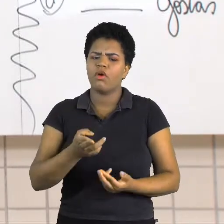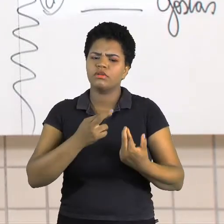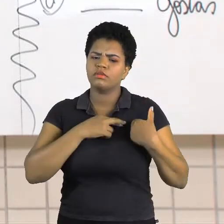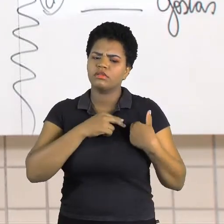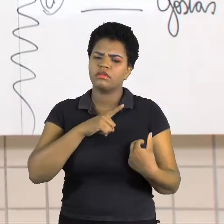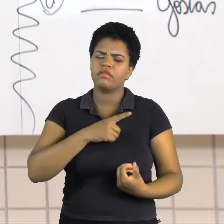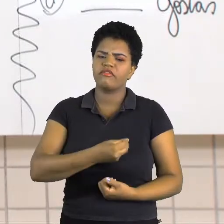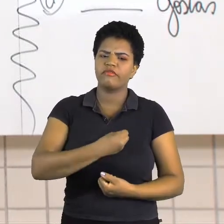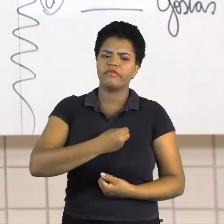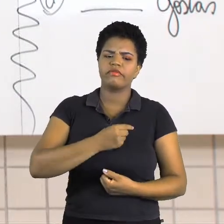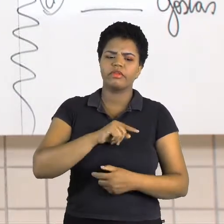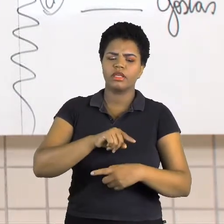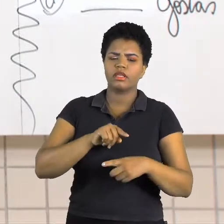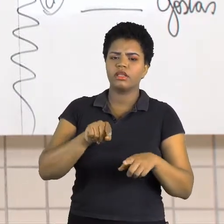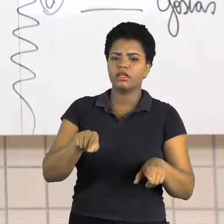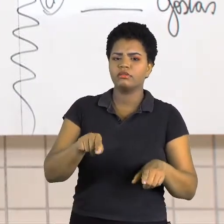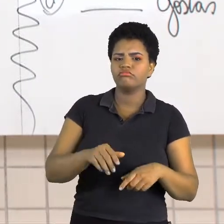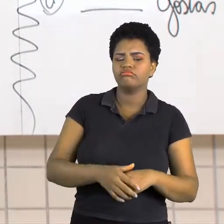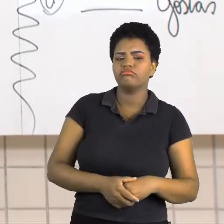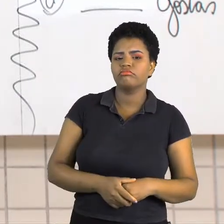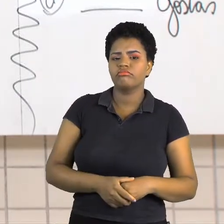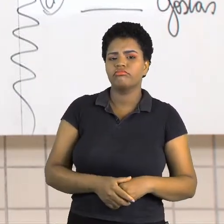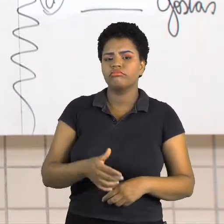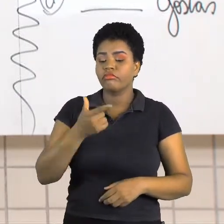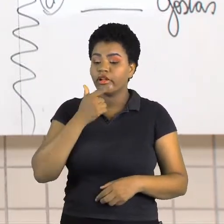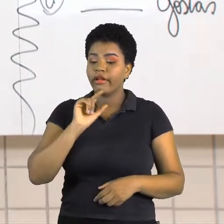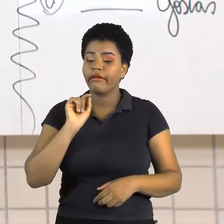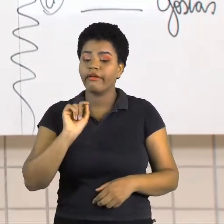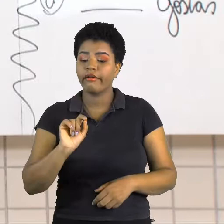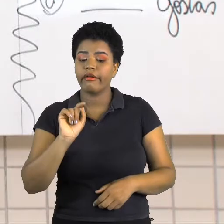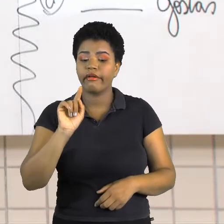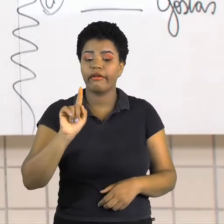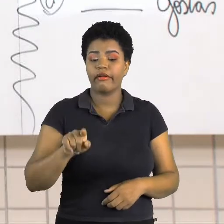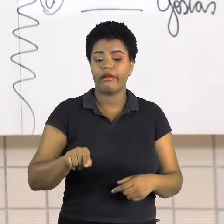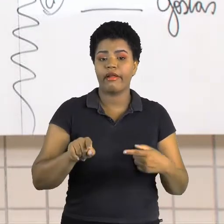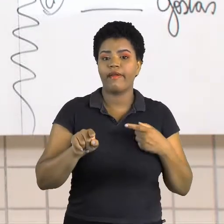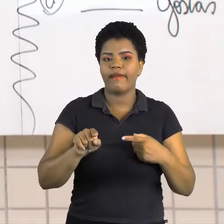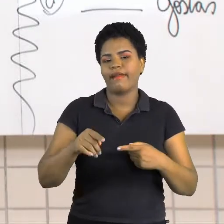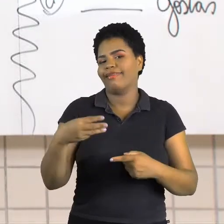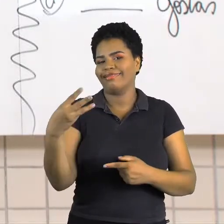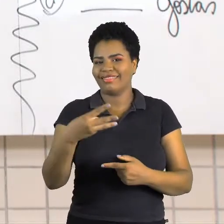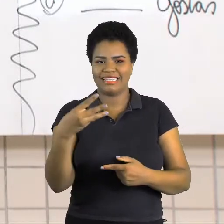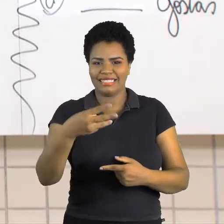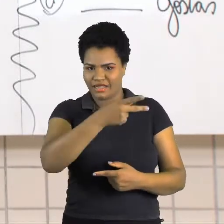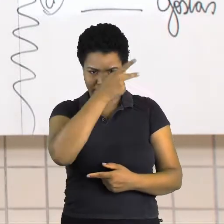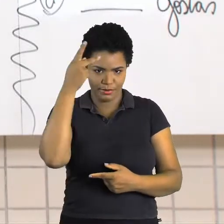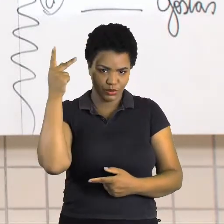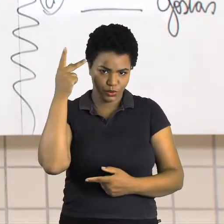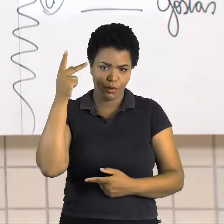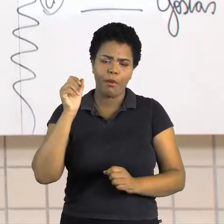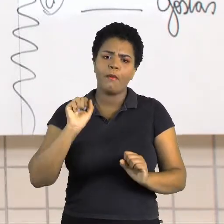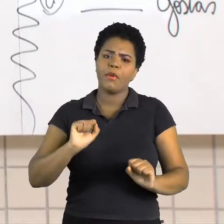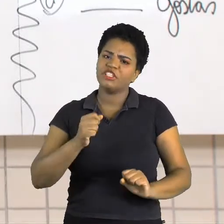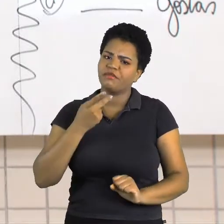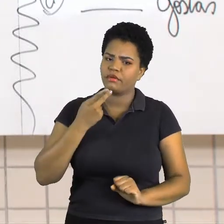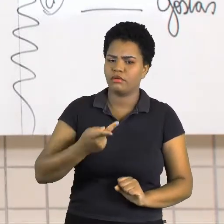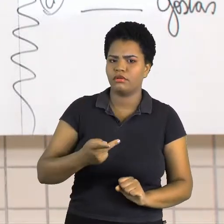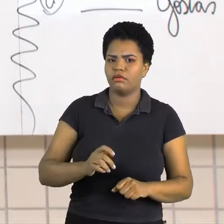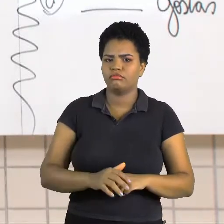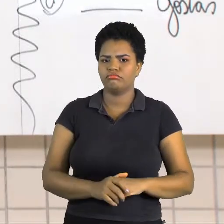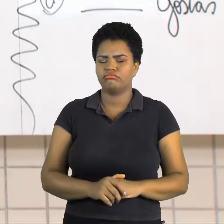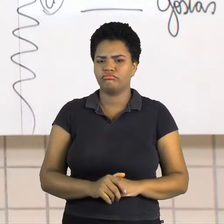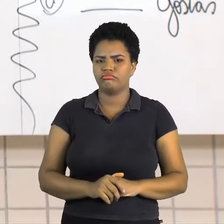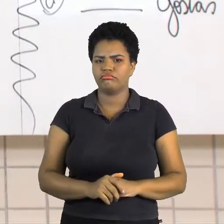é o seu responsável? Então, esse quem é a terceira pessoa. Eu poderia falar, o